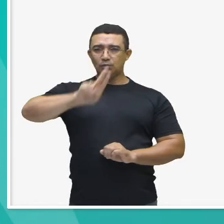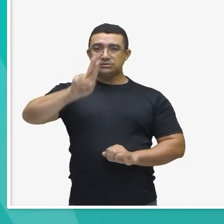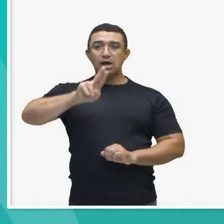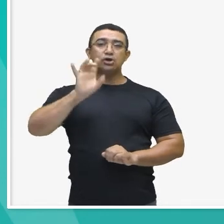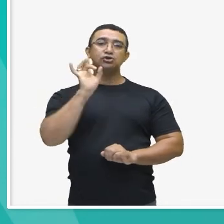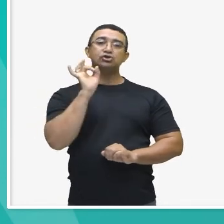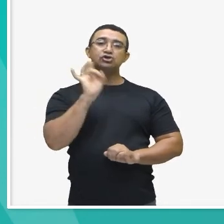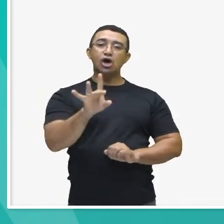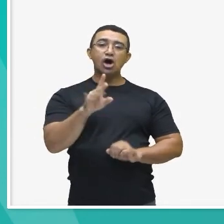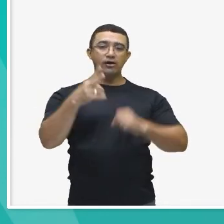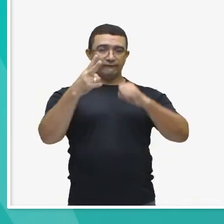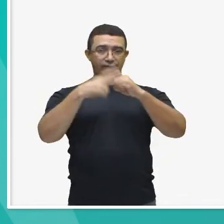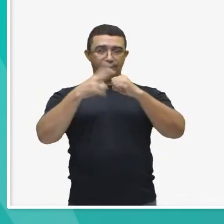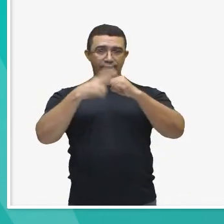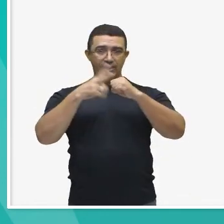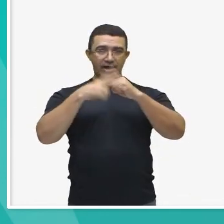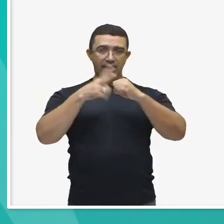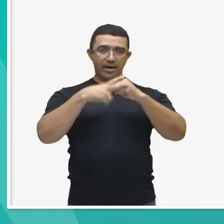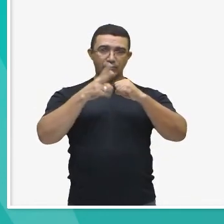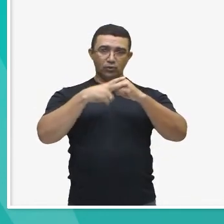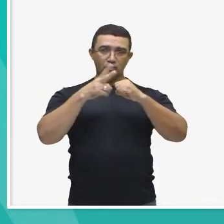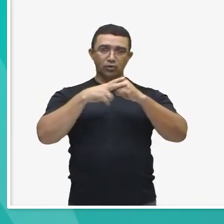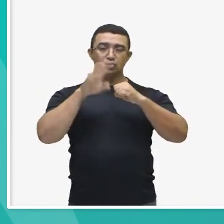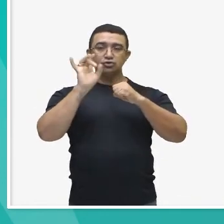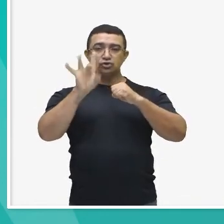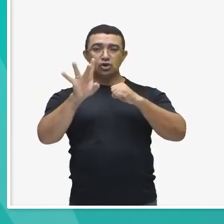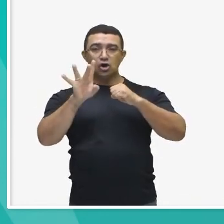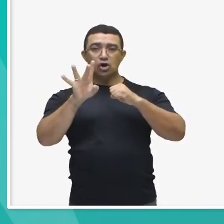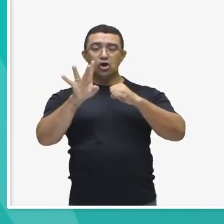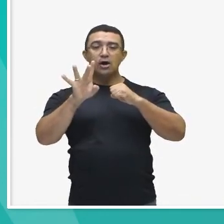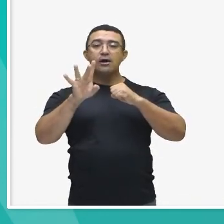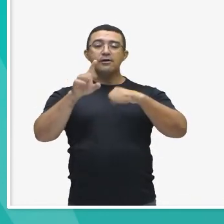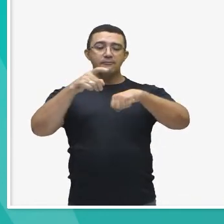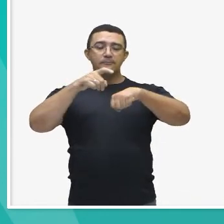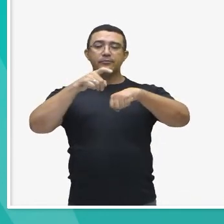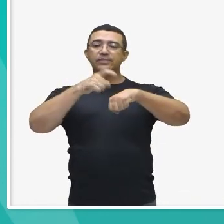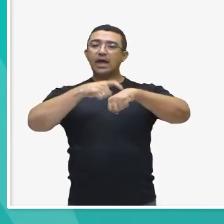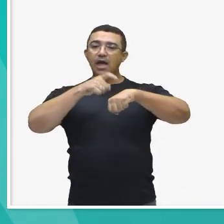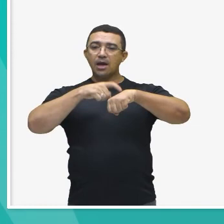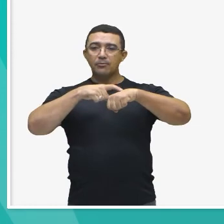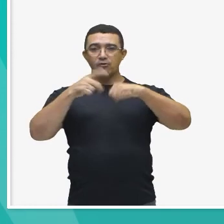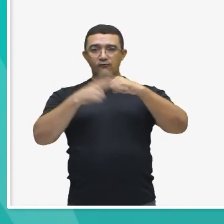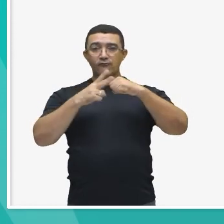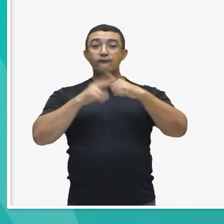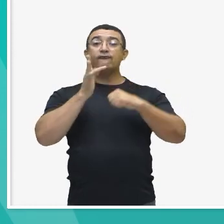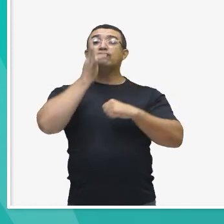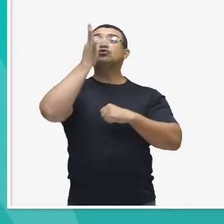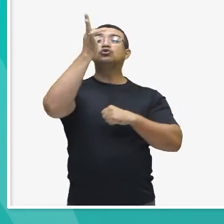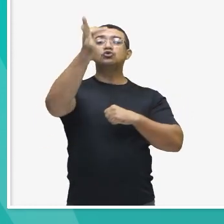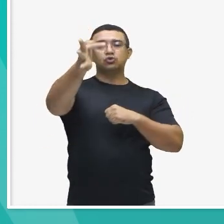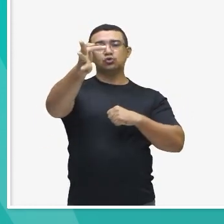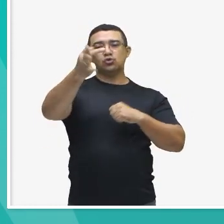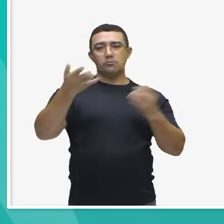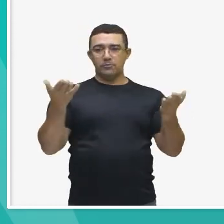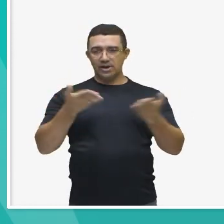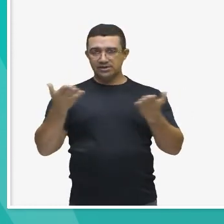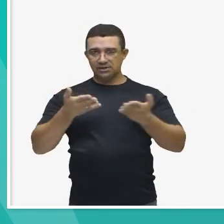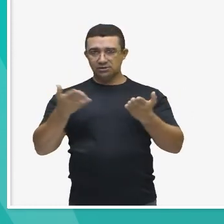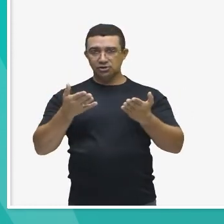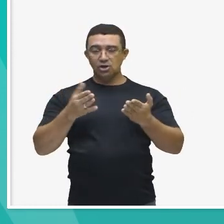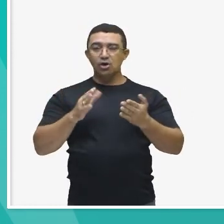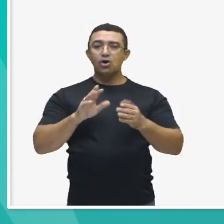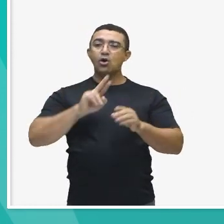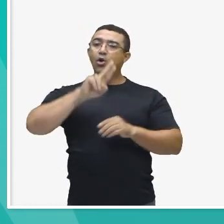somente quando o verbo estiver no futuro do presente ou no futuro do pretérito, no meio,